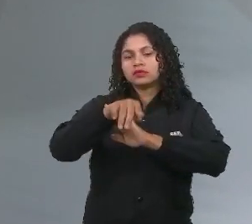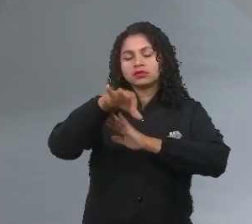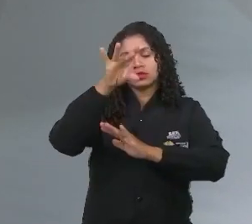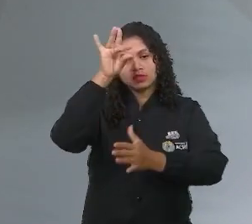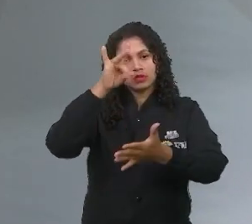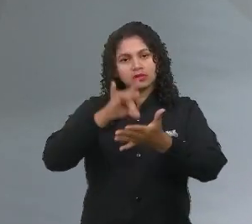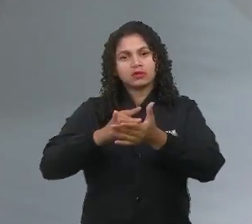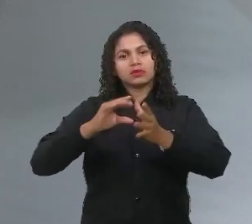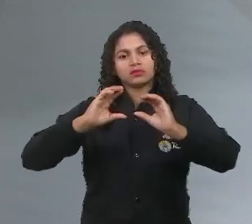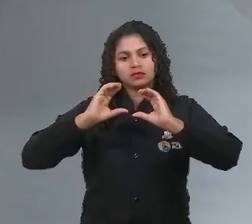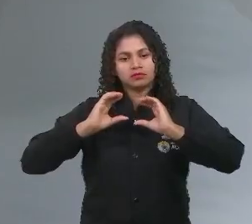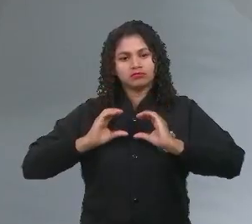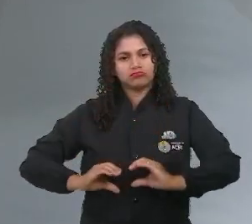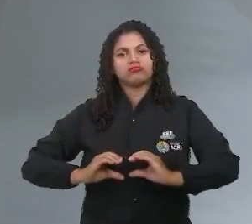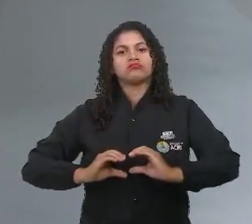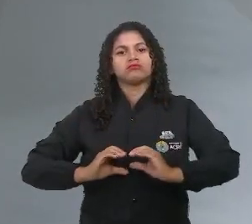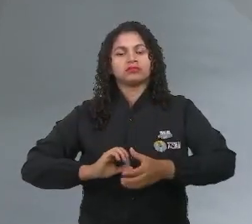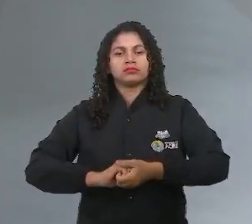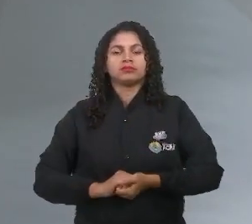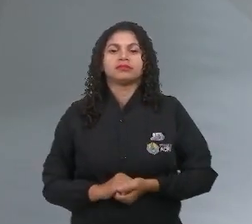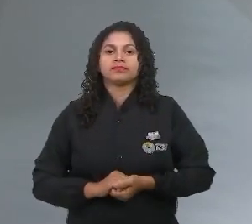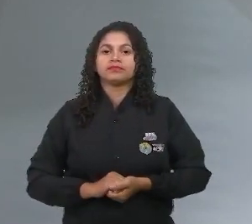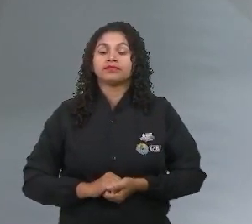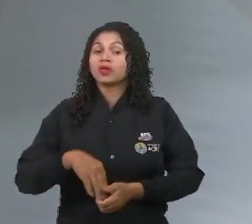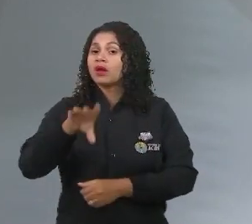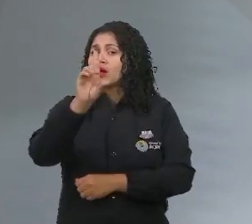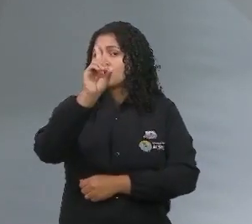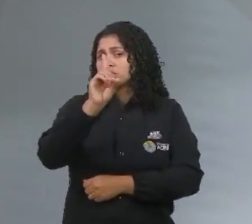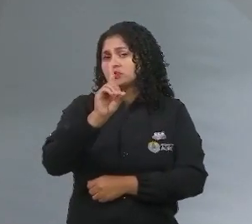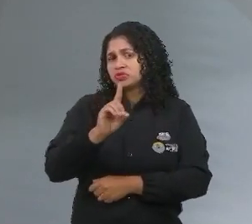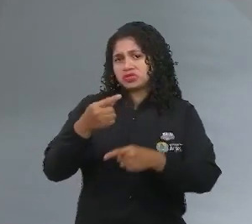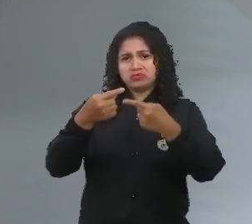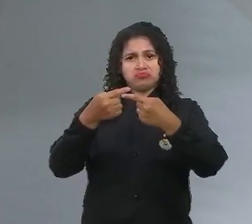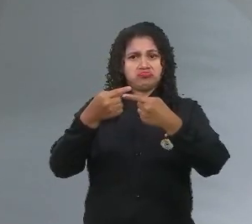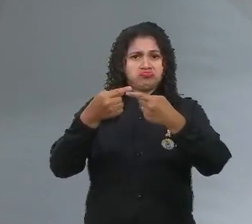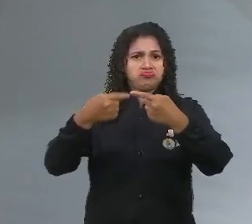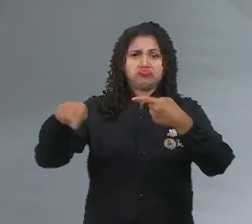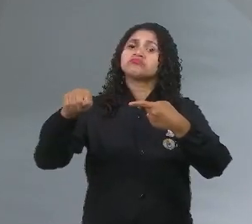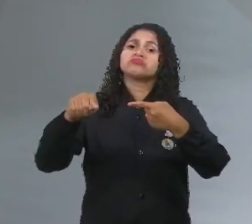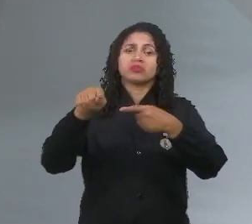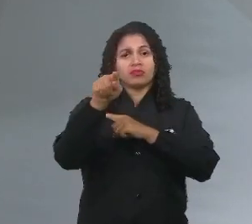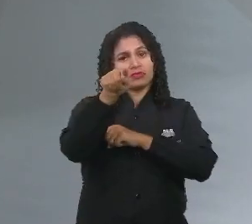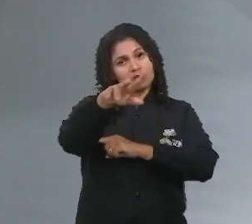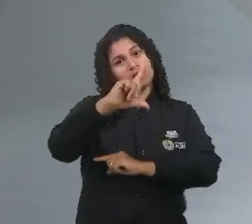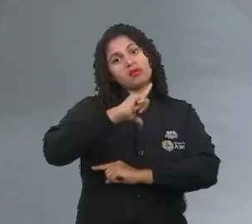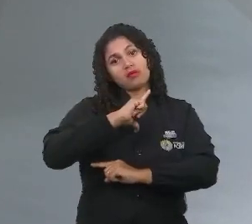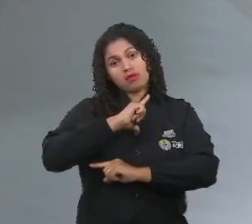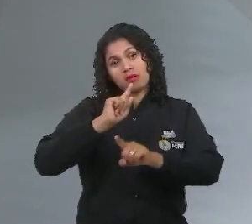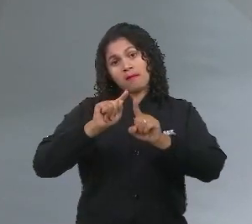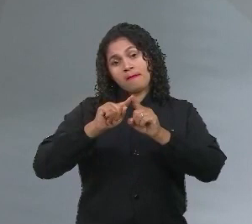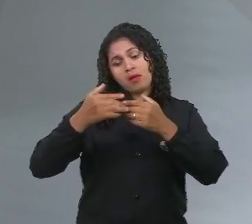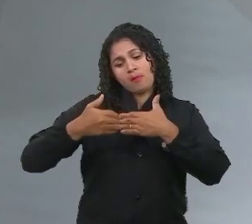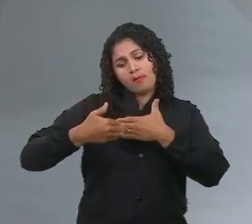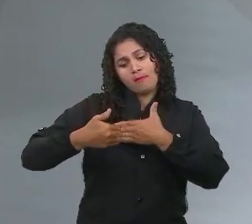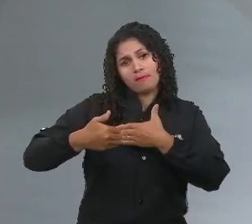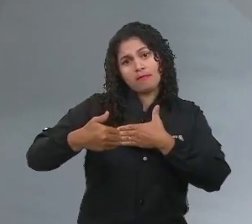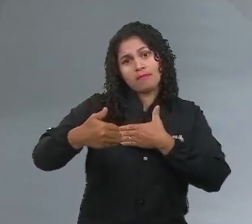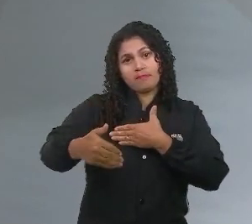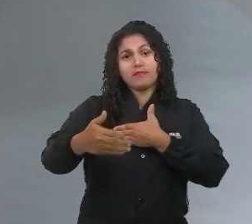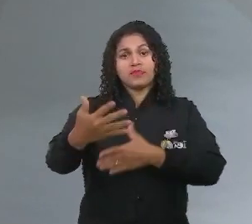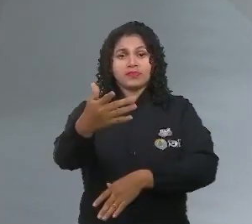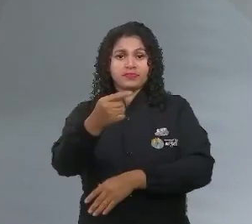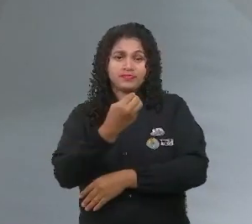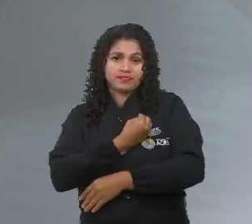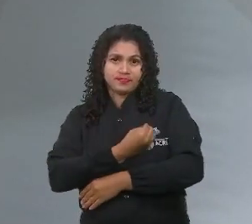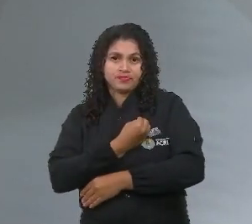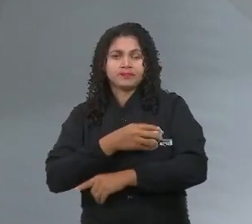Estado Democrático de Direito. O direito de discordar, você tem. Mas a partir do momento que você faz parte de